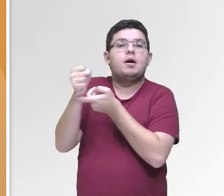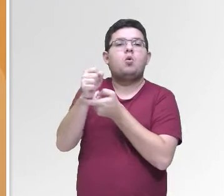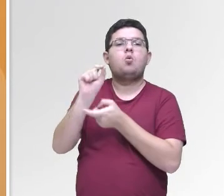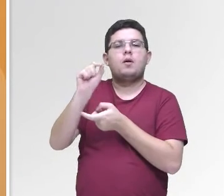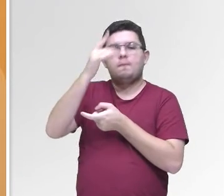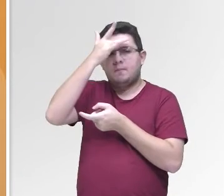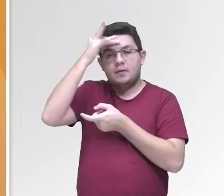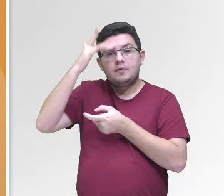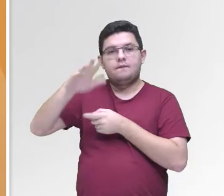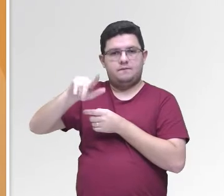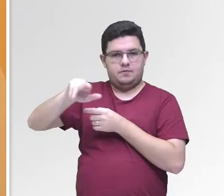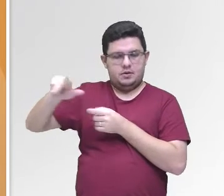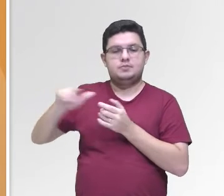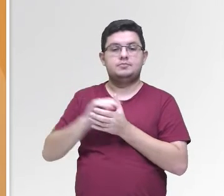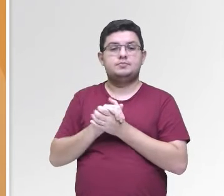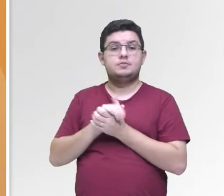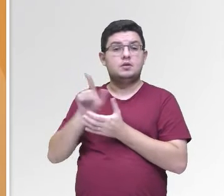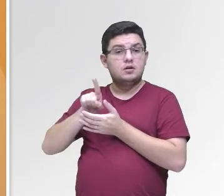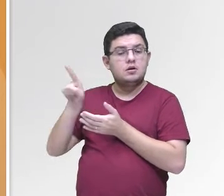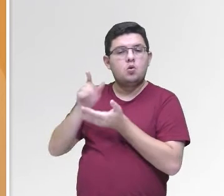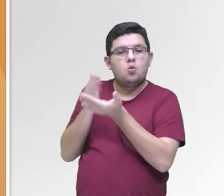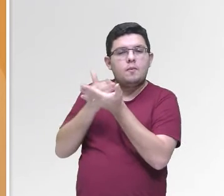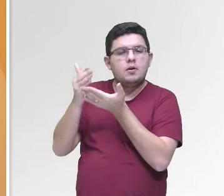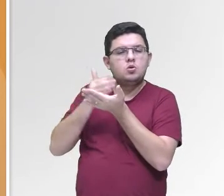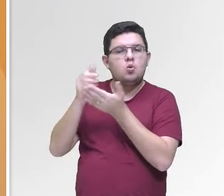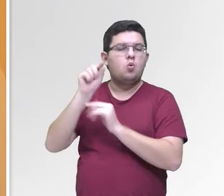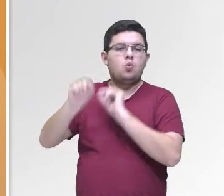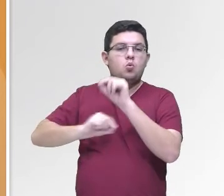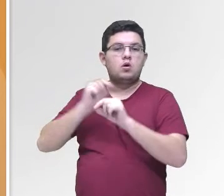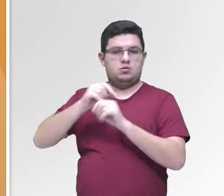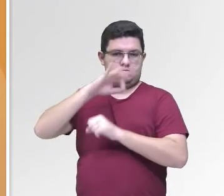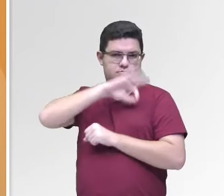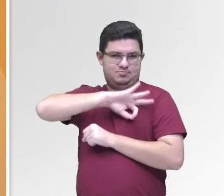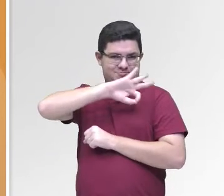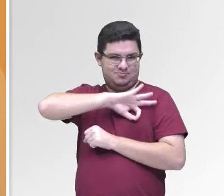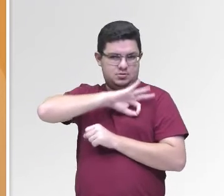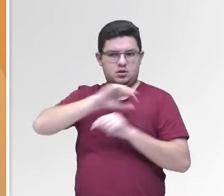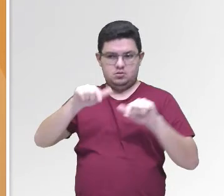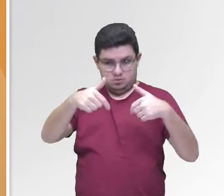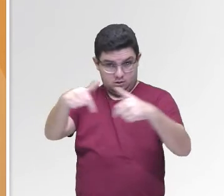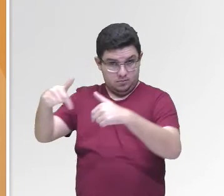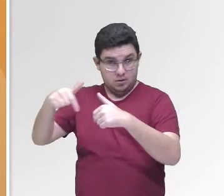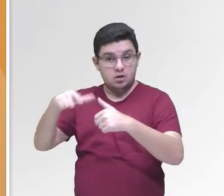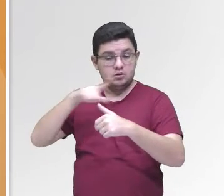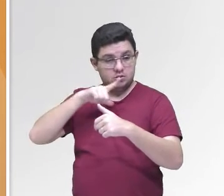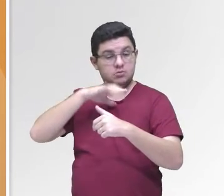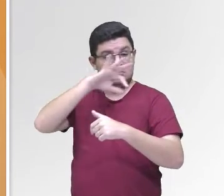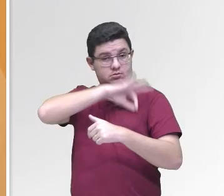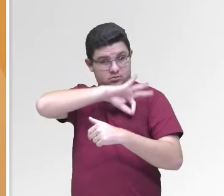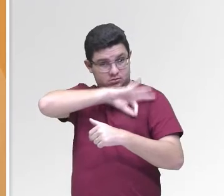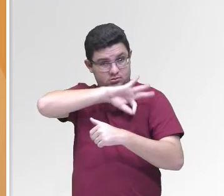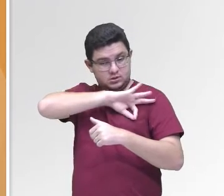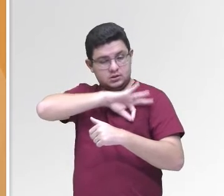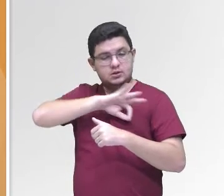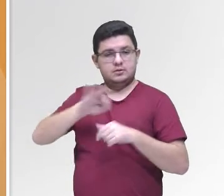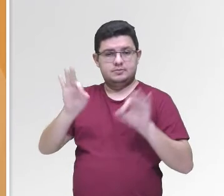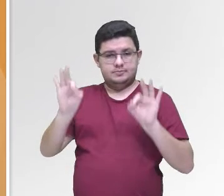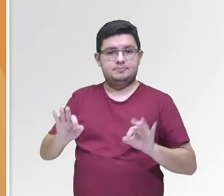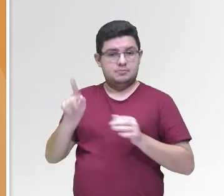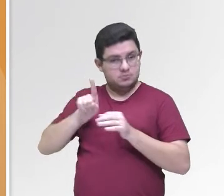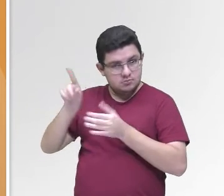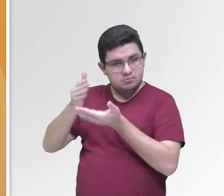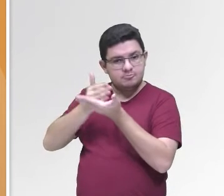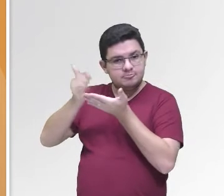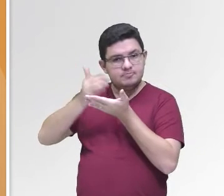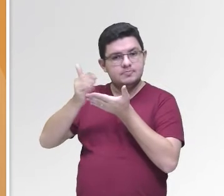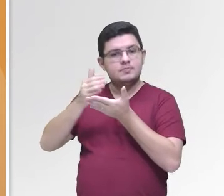momento, surge o trabalho assalariado. Você trabalha, mas você precisa receber um salário por